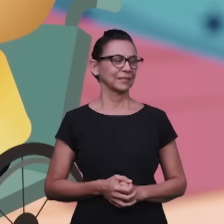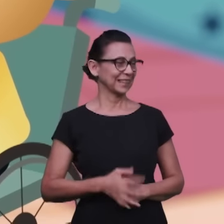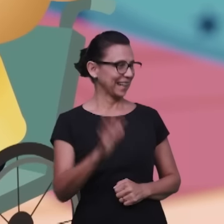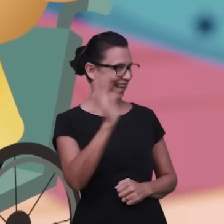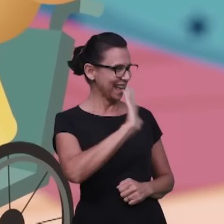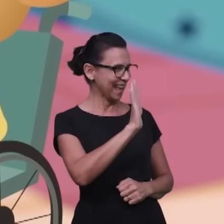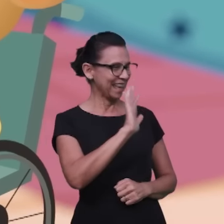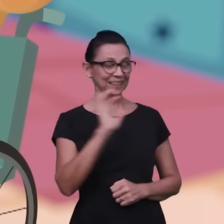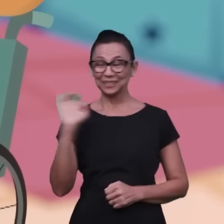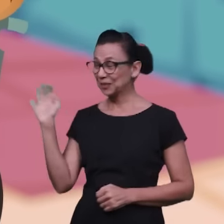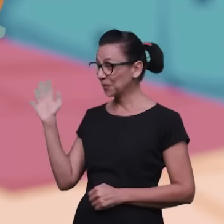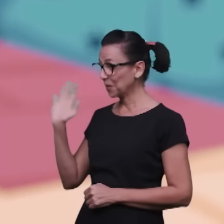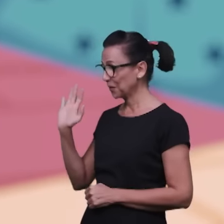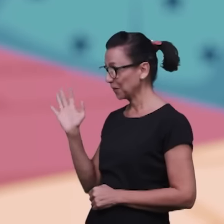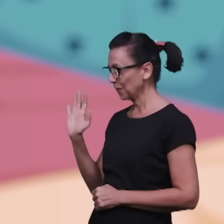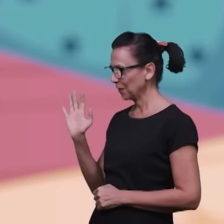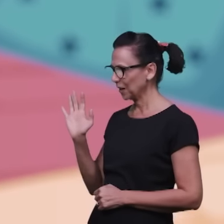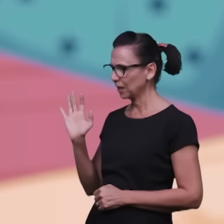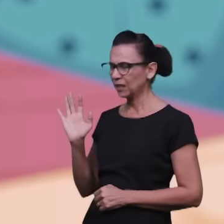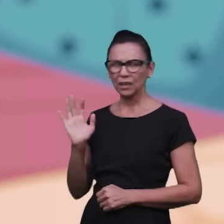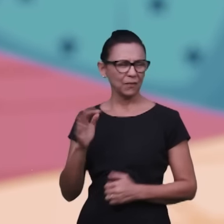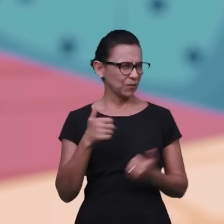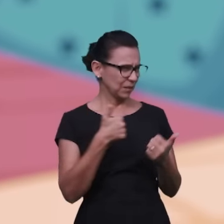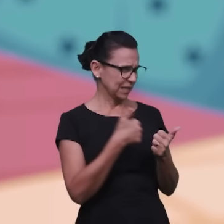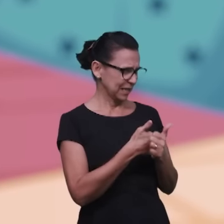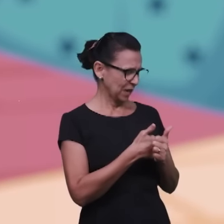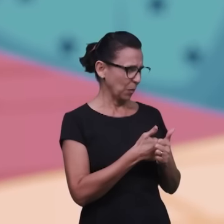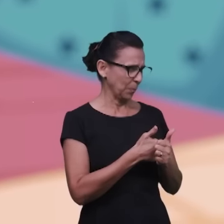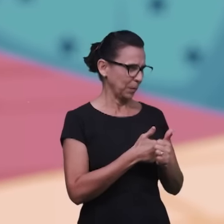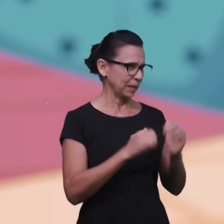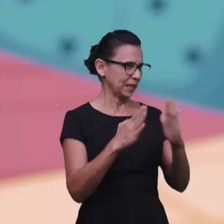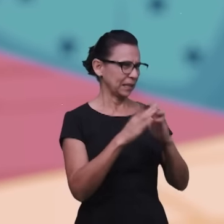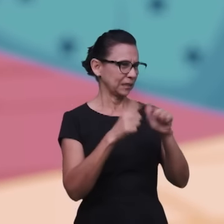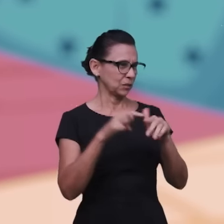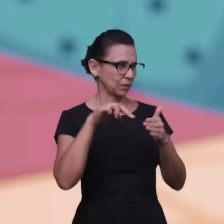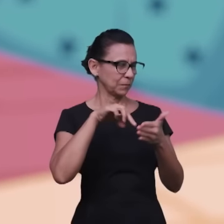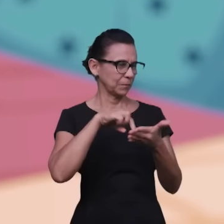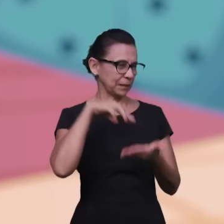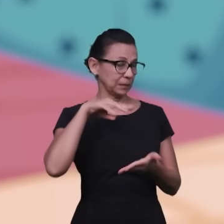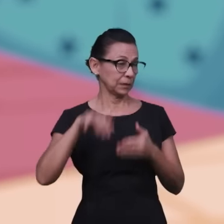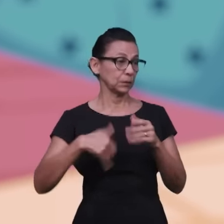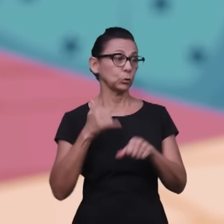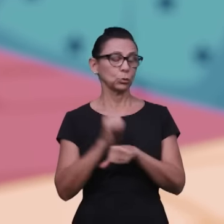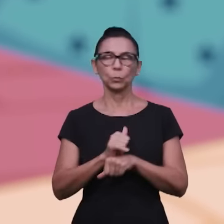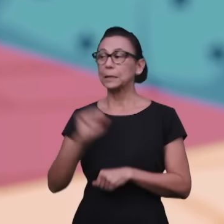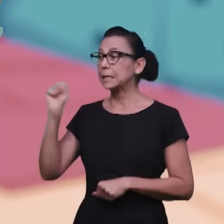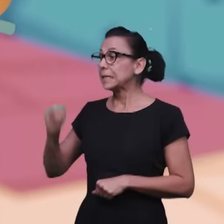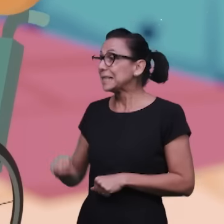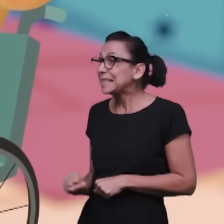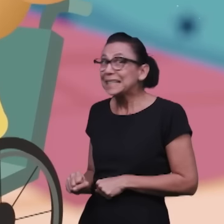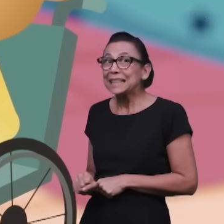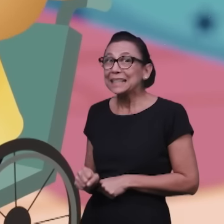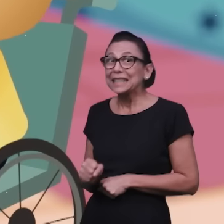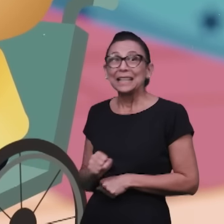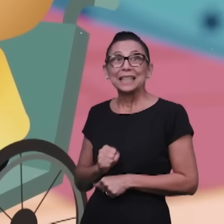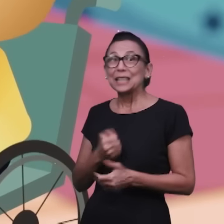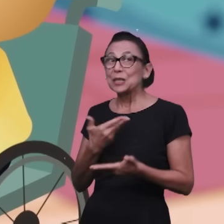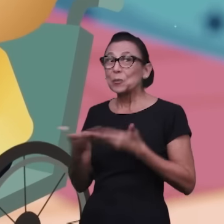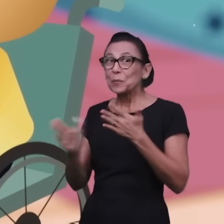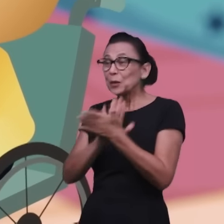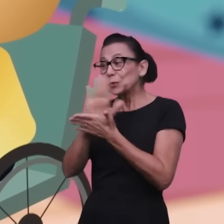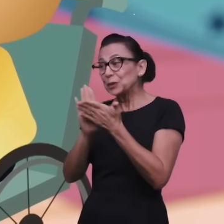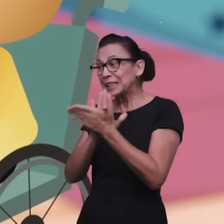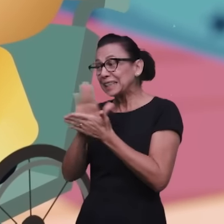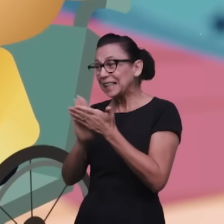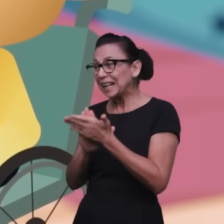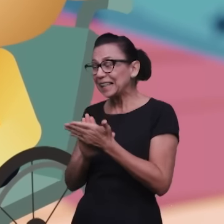Oi, Guga. Oi, Elo. Você acompanha os vídeos da Igreja Cristã Maranata no YouTube? Sim, não perco um. Que bom. E dá